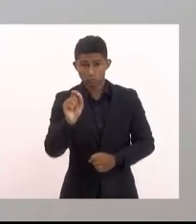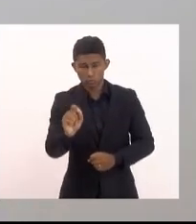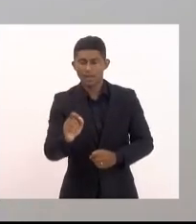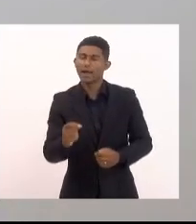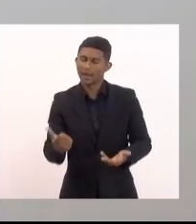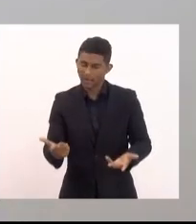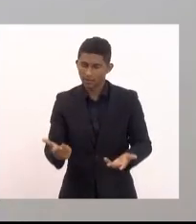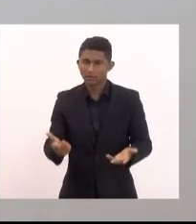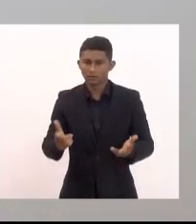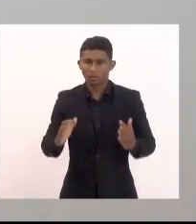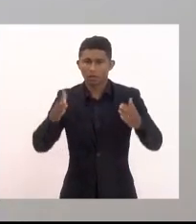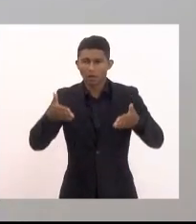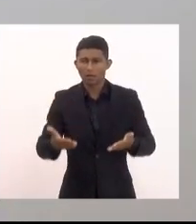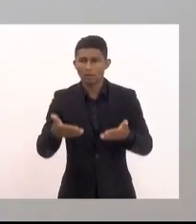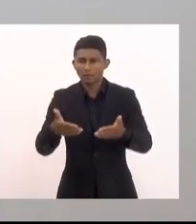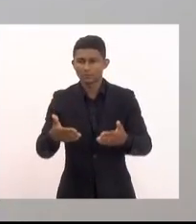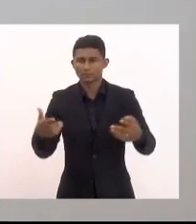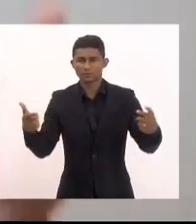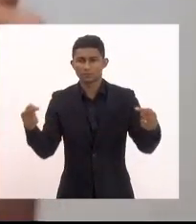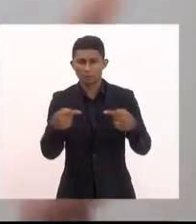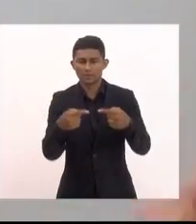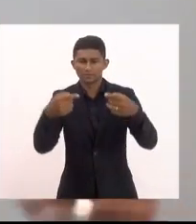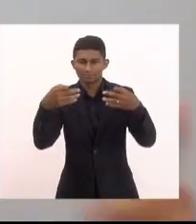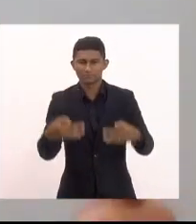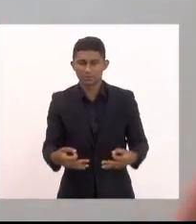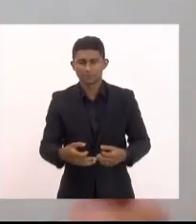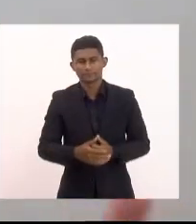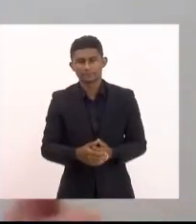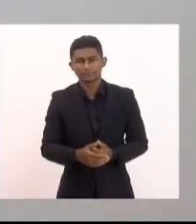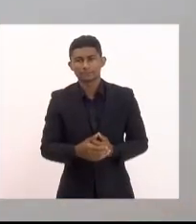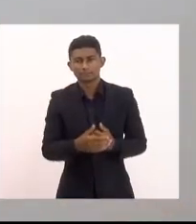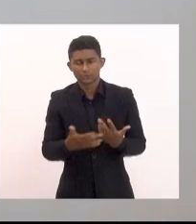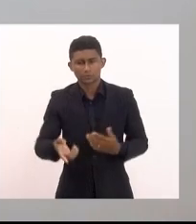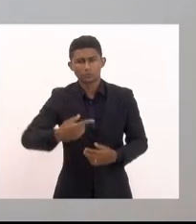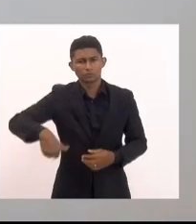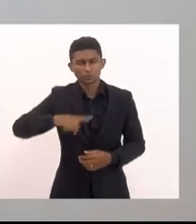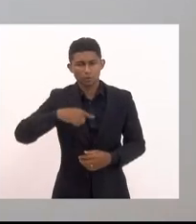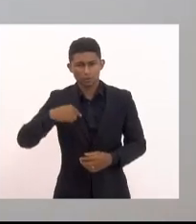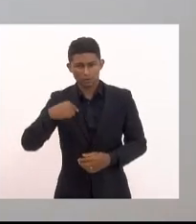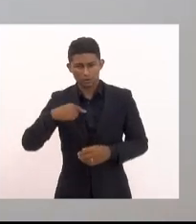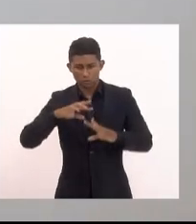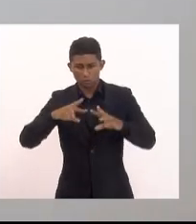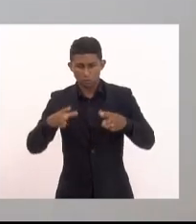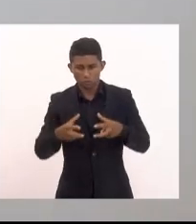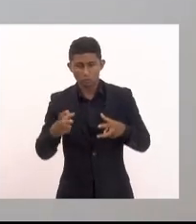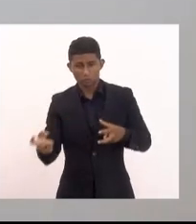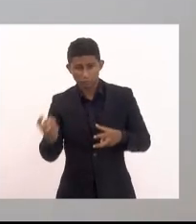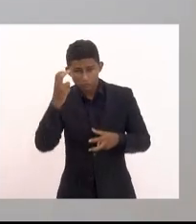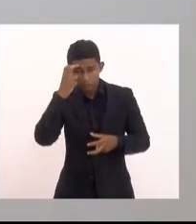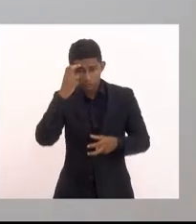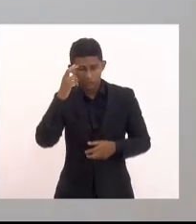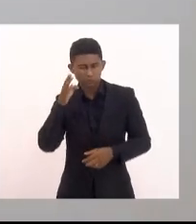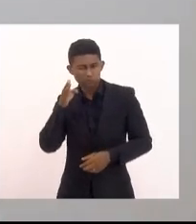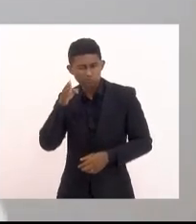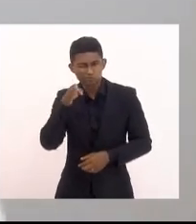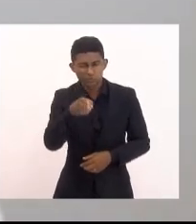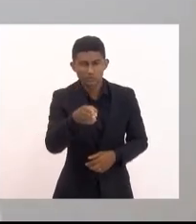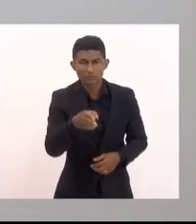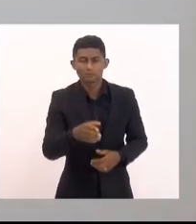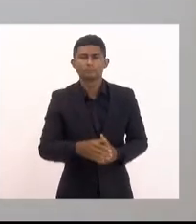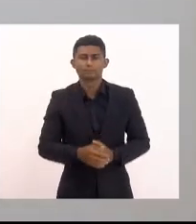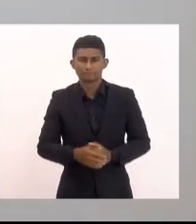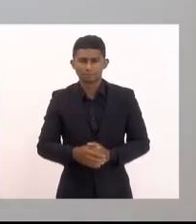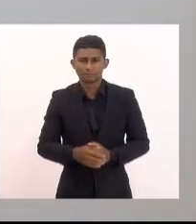e também o apoio. Né? Com a nossa participação pela Comissão de Cultura, o